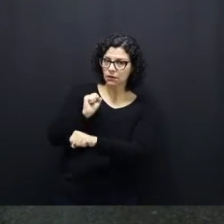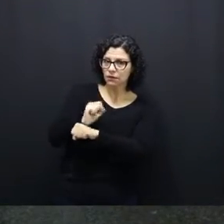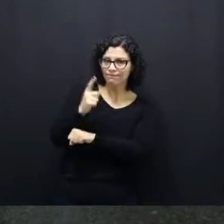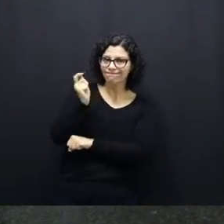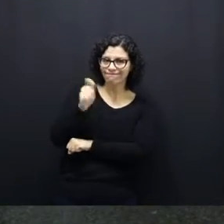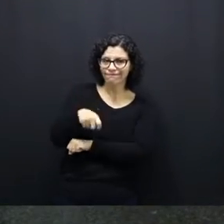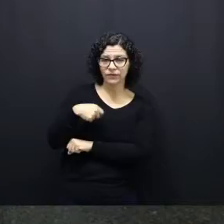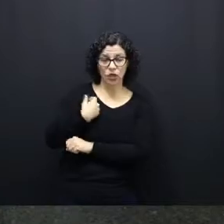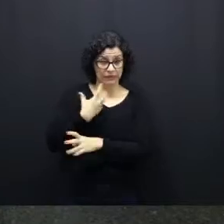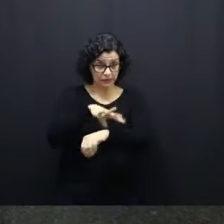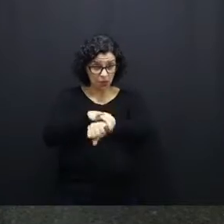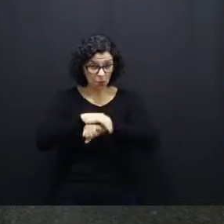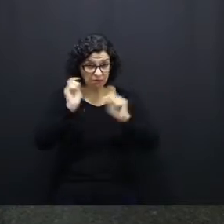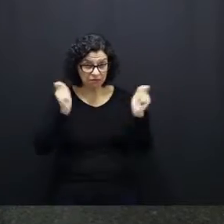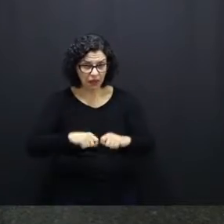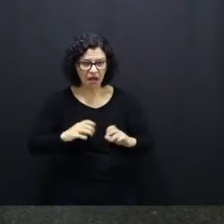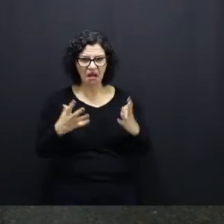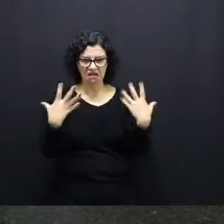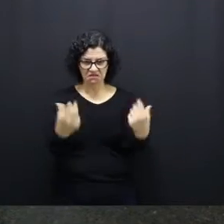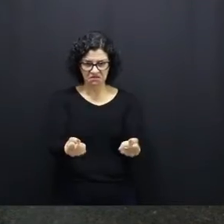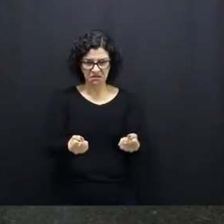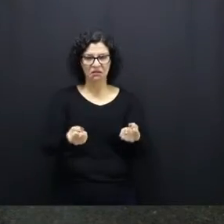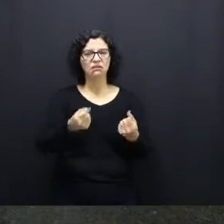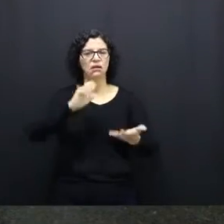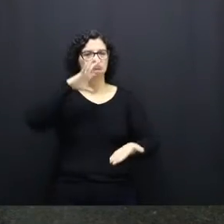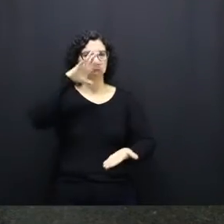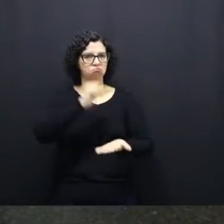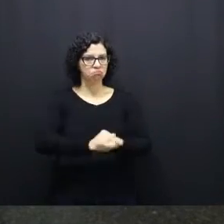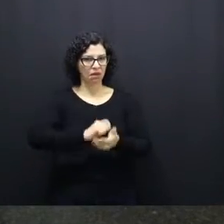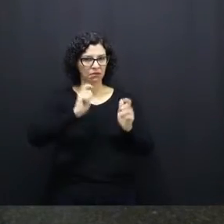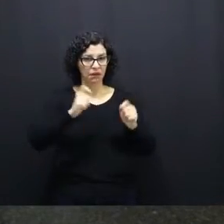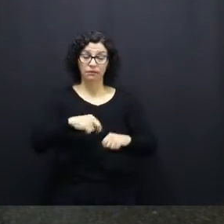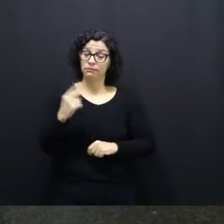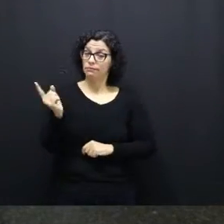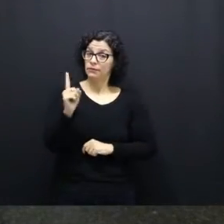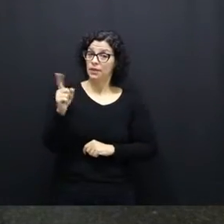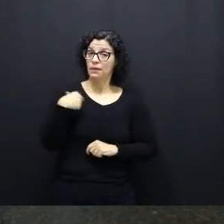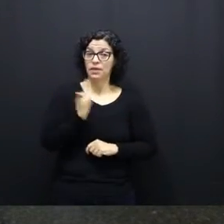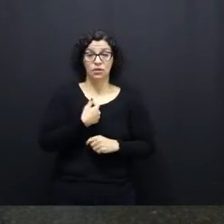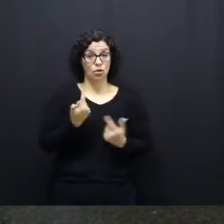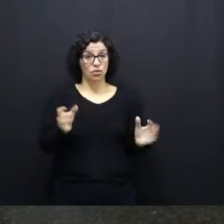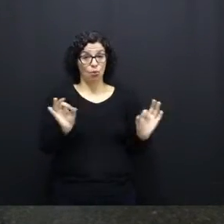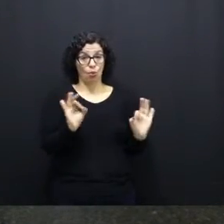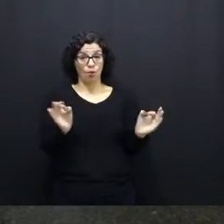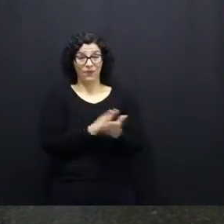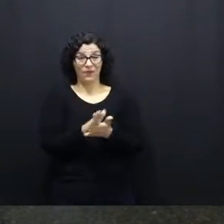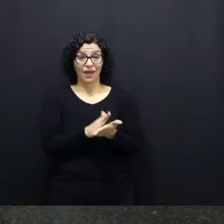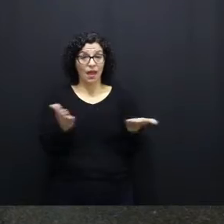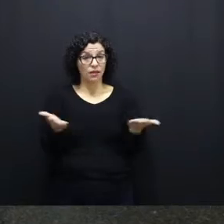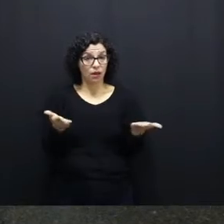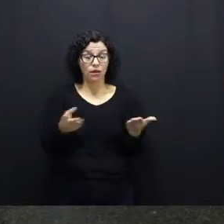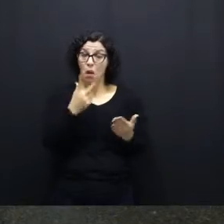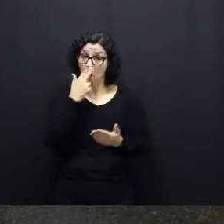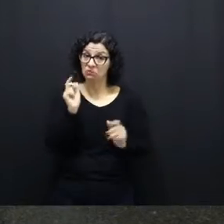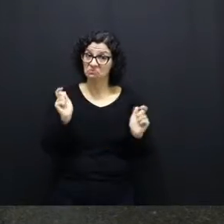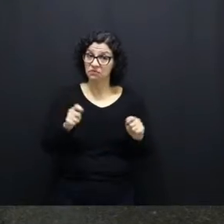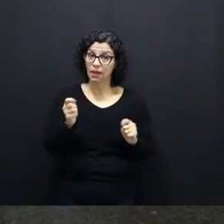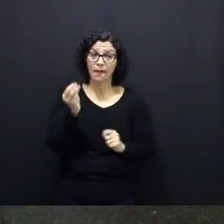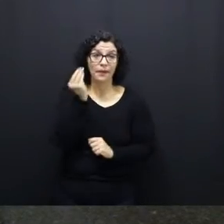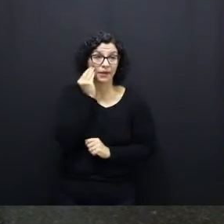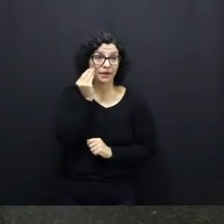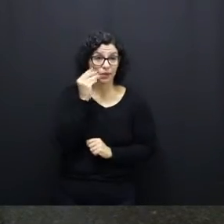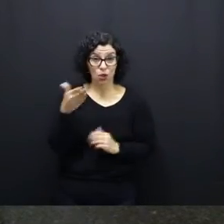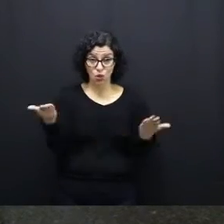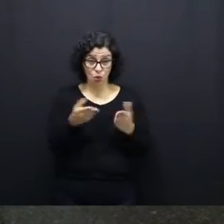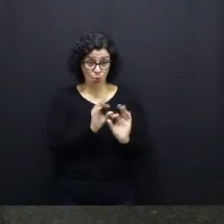e nós não temos garantia de que todos eles vêm preencha o quadro mas para quem não tem nenhum nós não